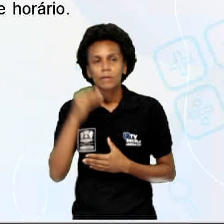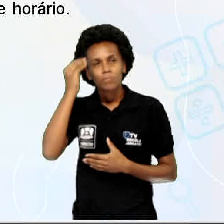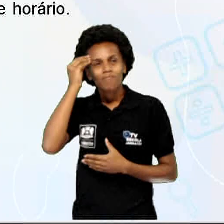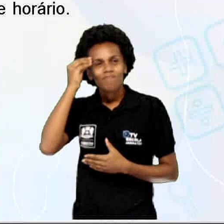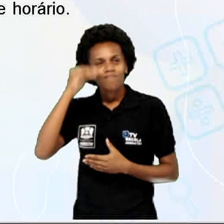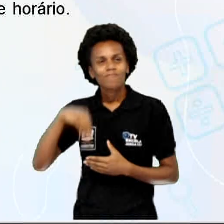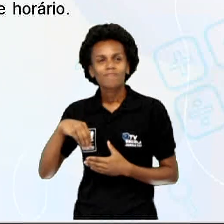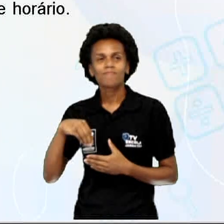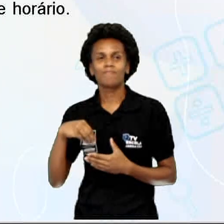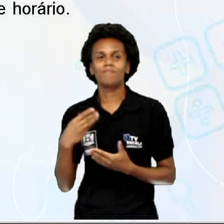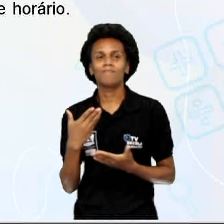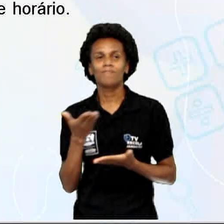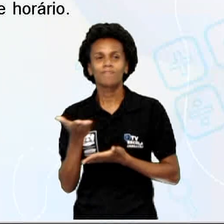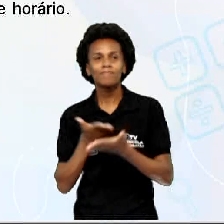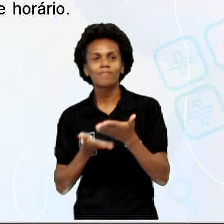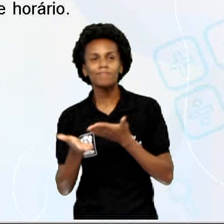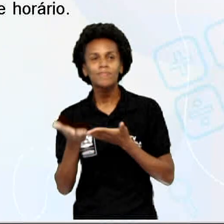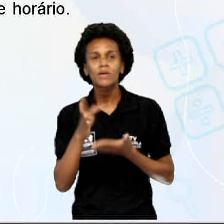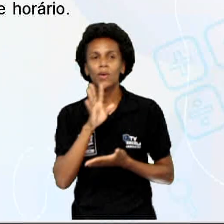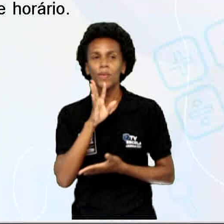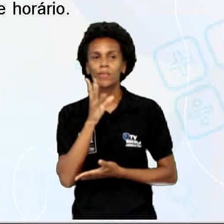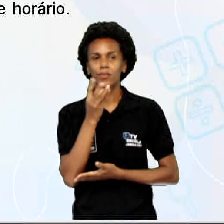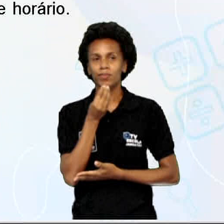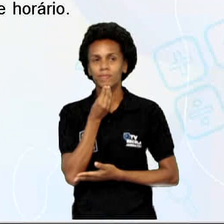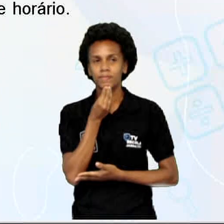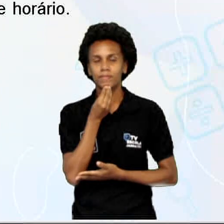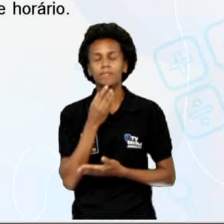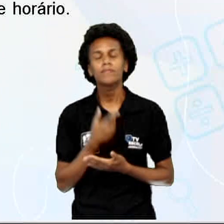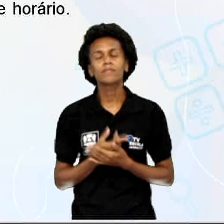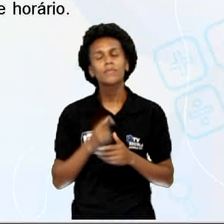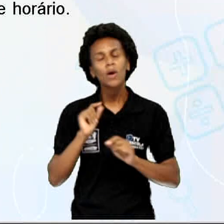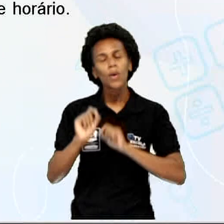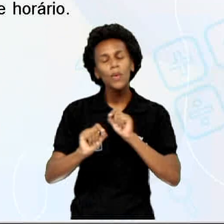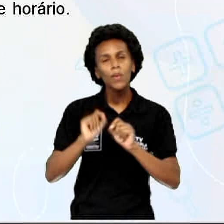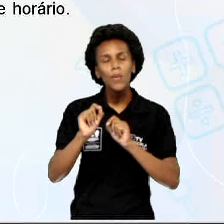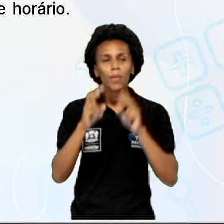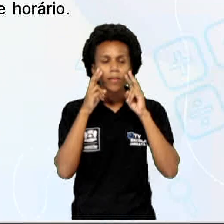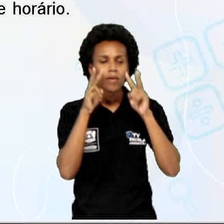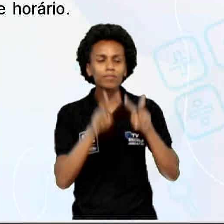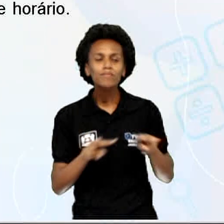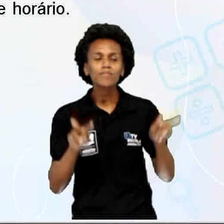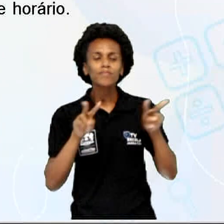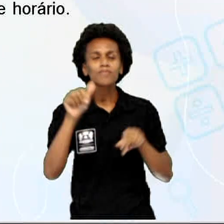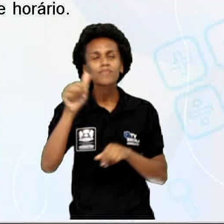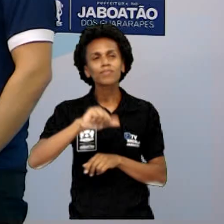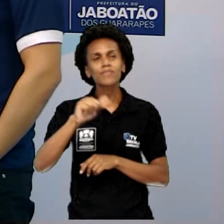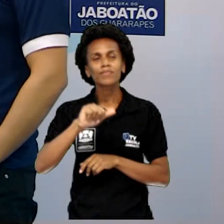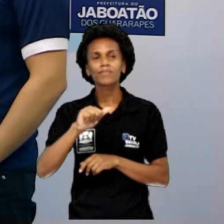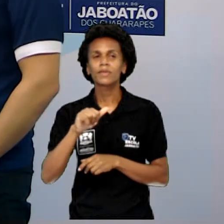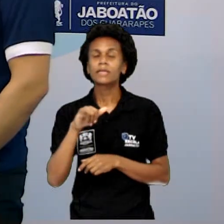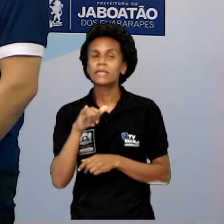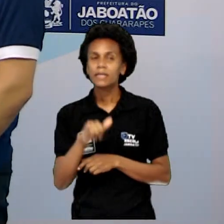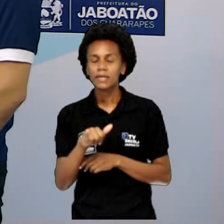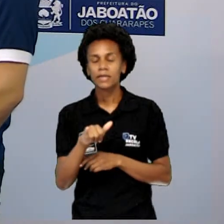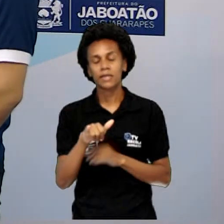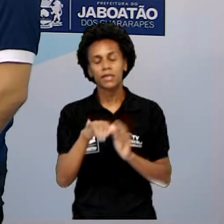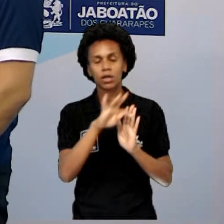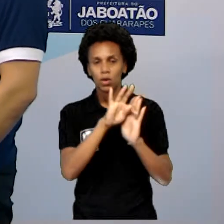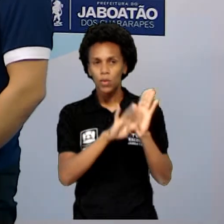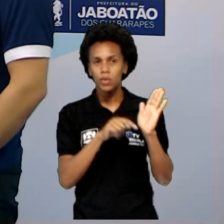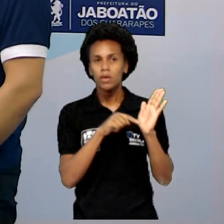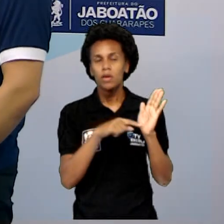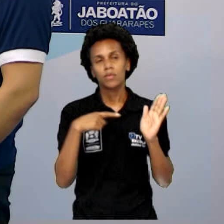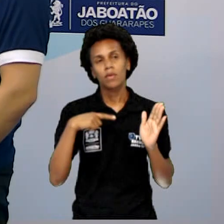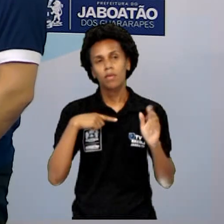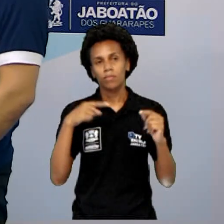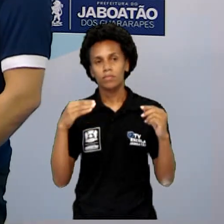que a gente vai ter que avaliar aí em cada item desse? Se realmente a conjunção vai oferecer um sentido para o texto. Então, avaliando aí